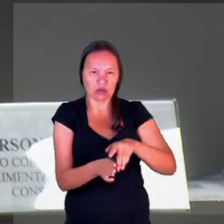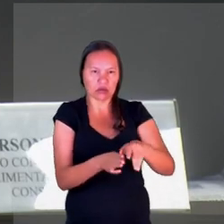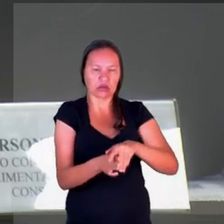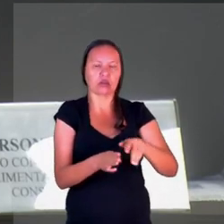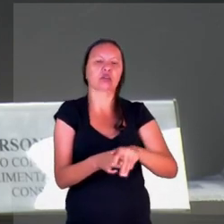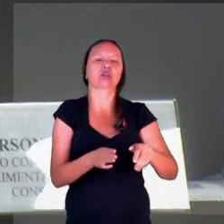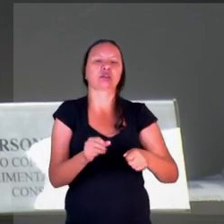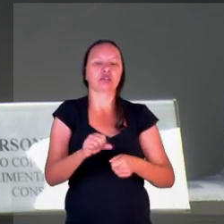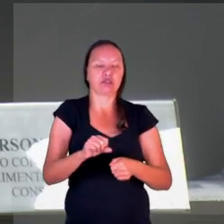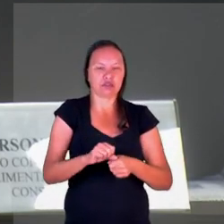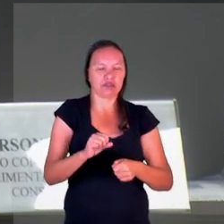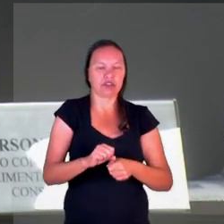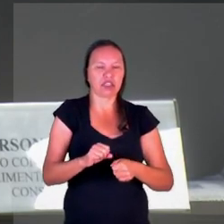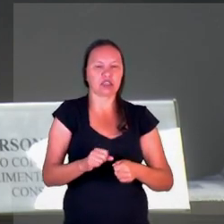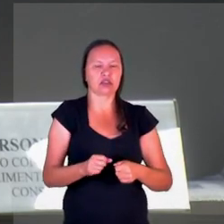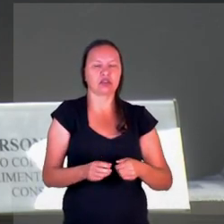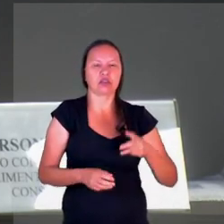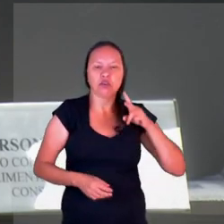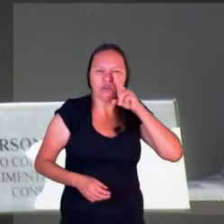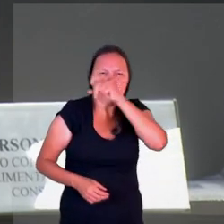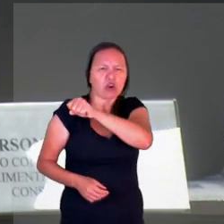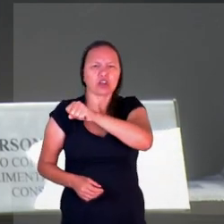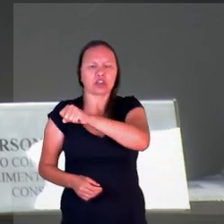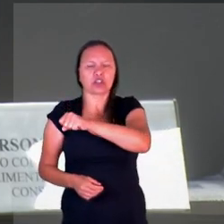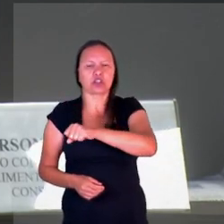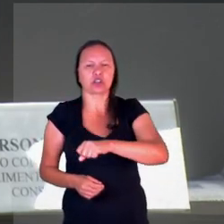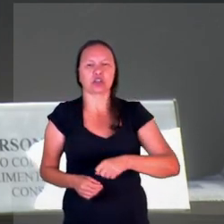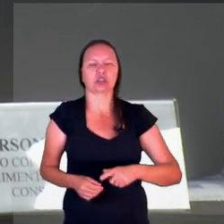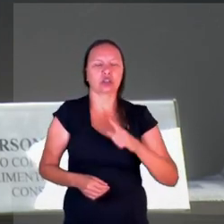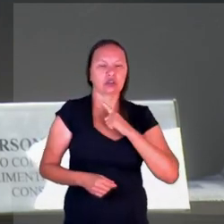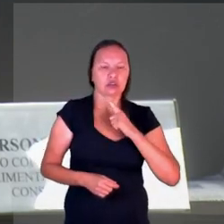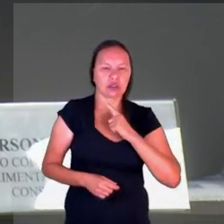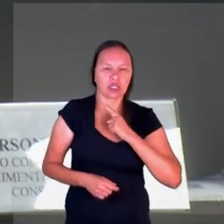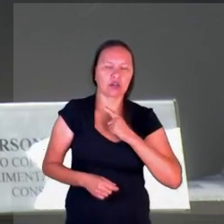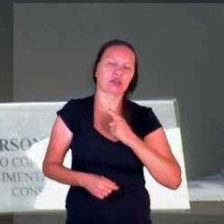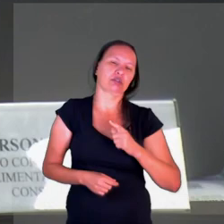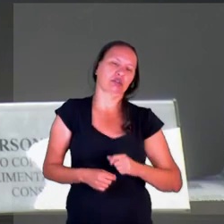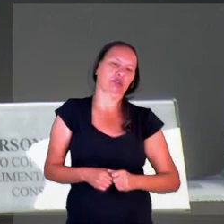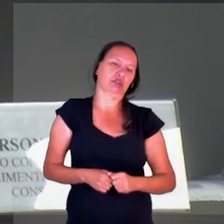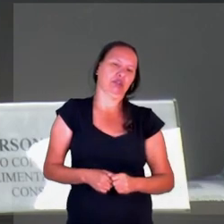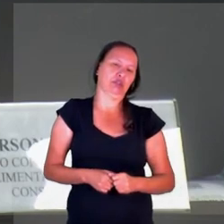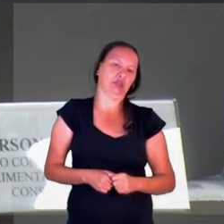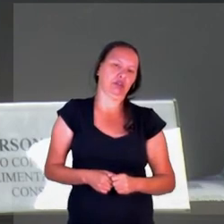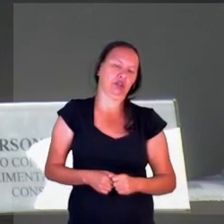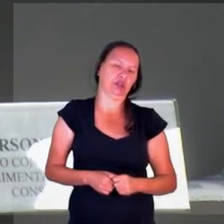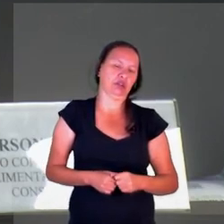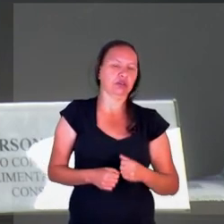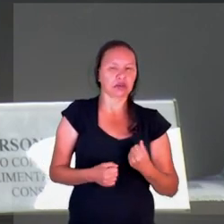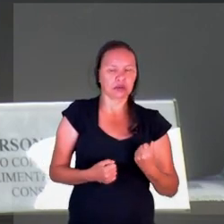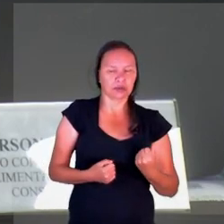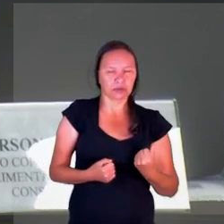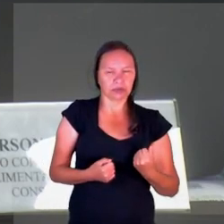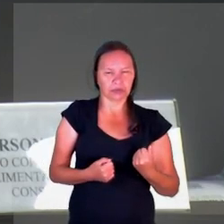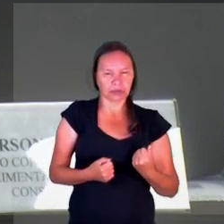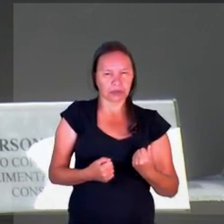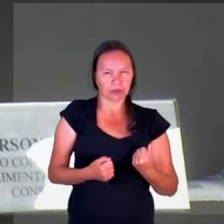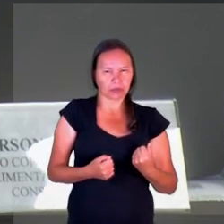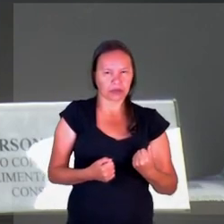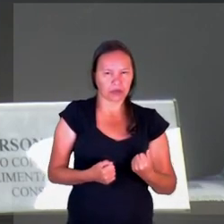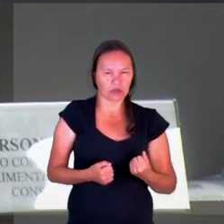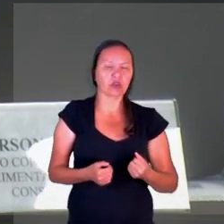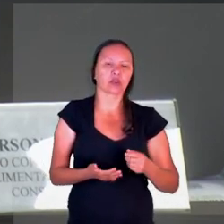início na criação de muitas dessas políticas tivemos apenas né eh de de de